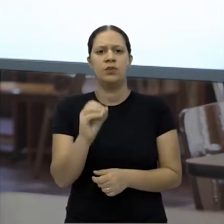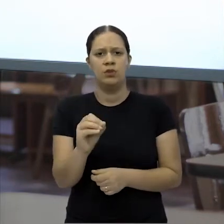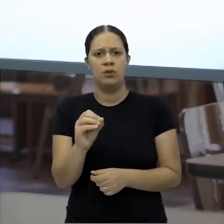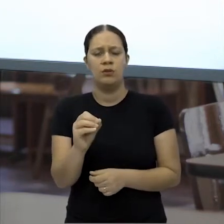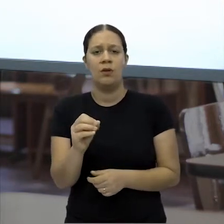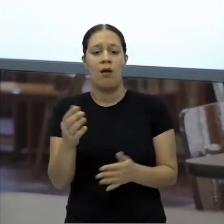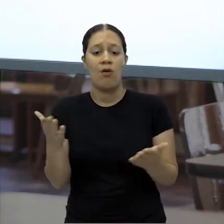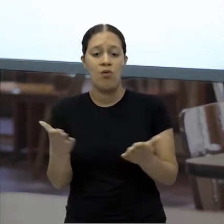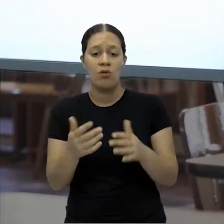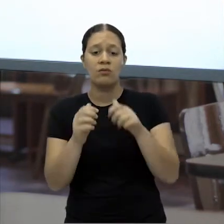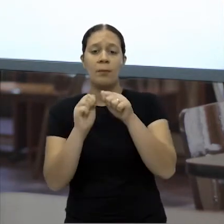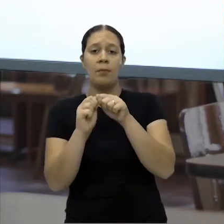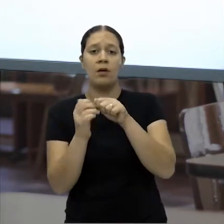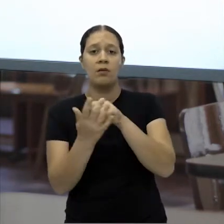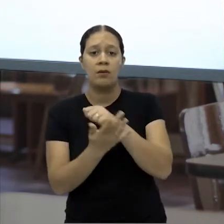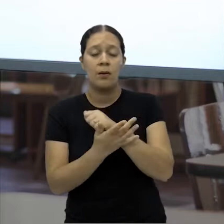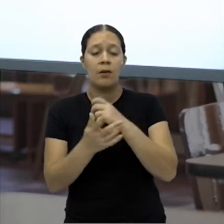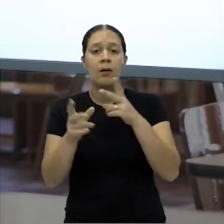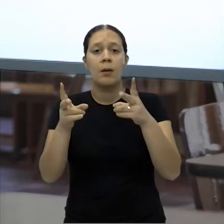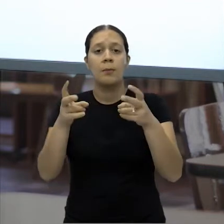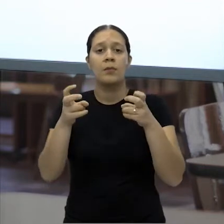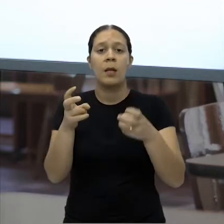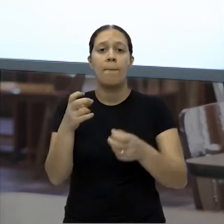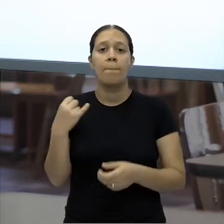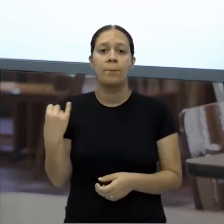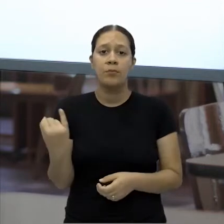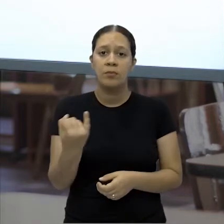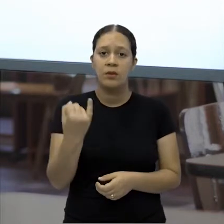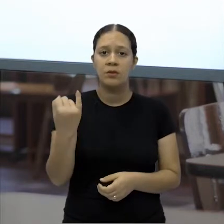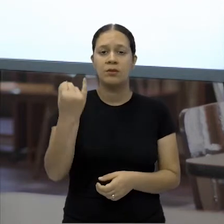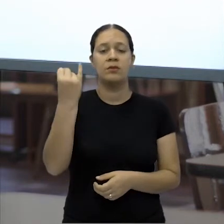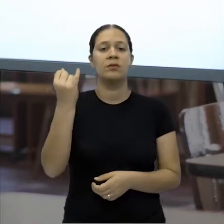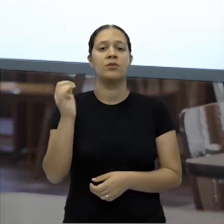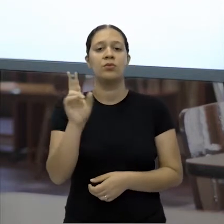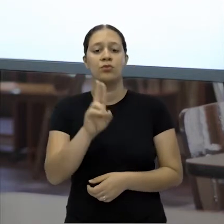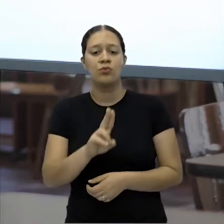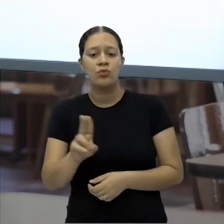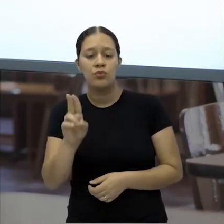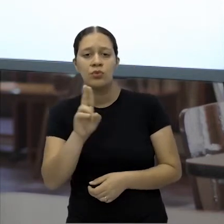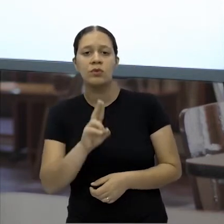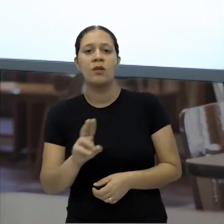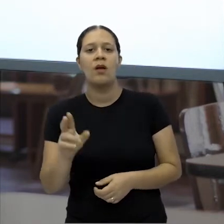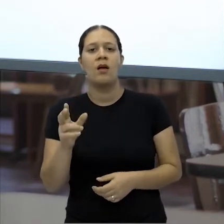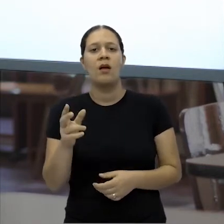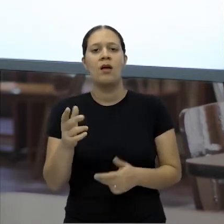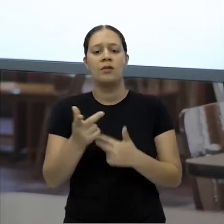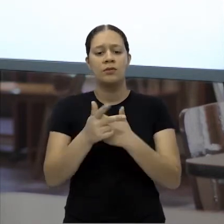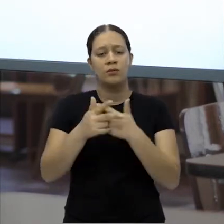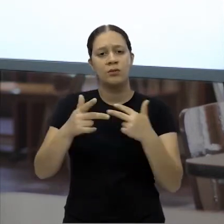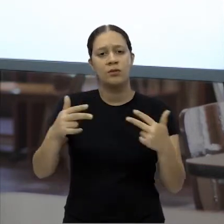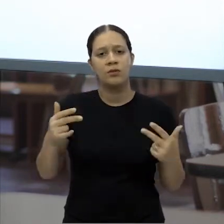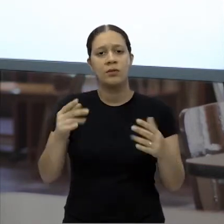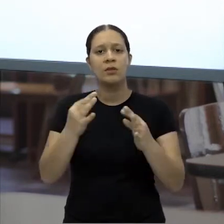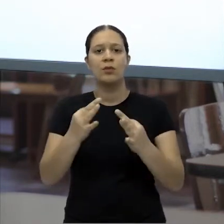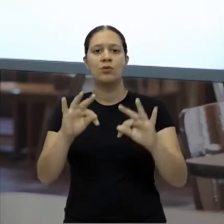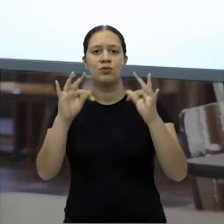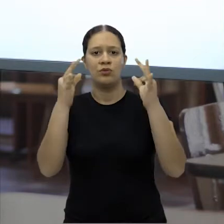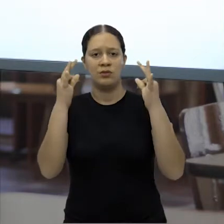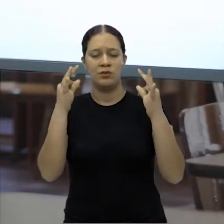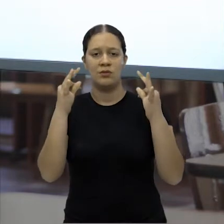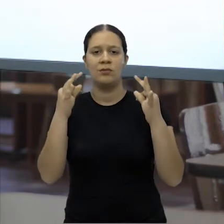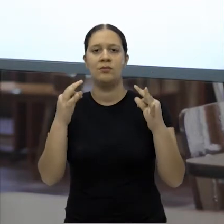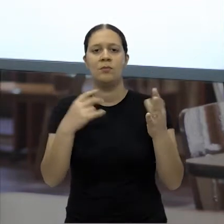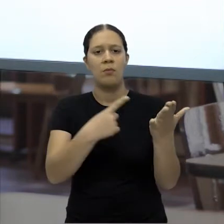que só agora, no meio da pandemia, nós percebemos como é importante saber usar todos os recursos que as tecnologias já nos